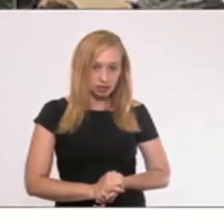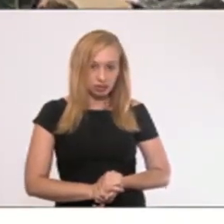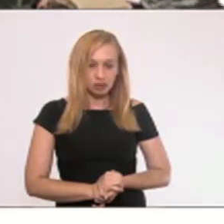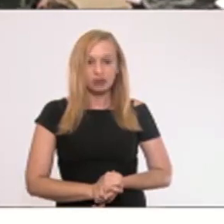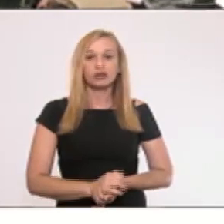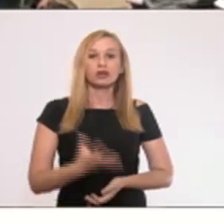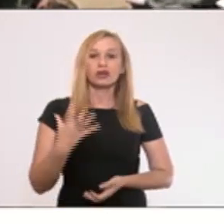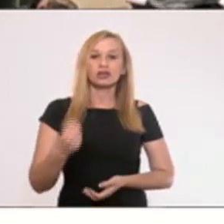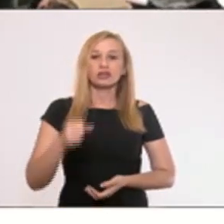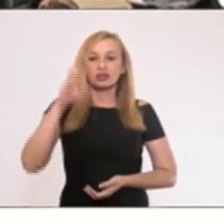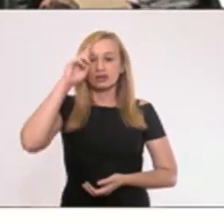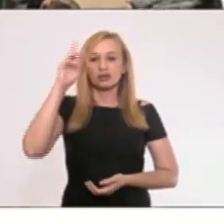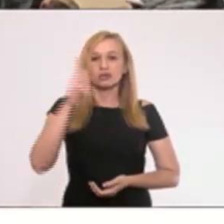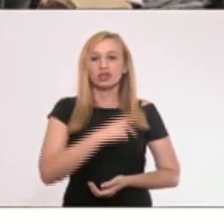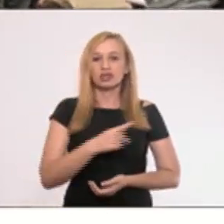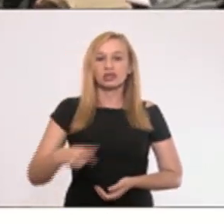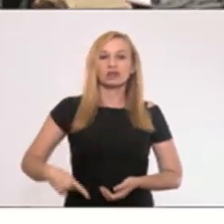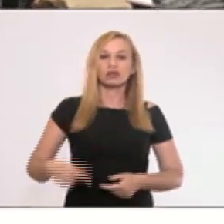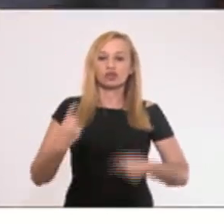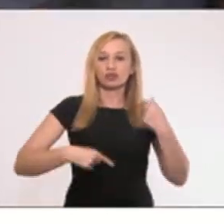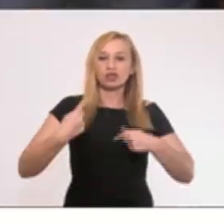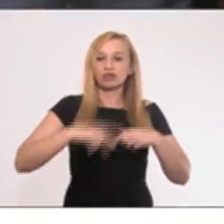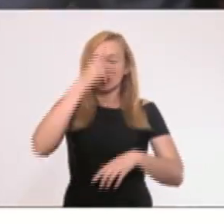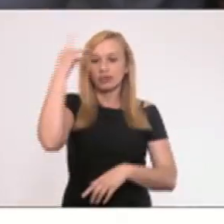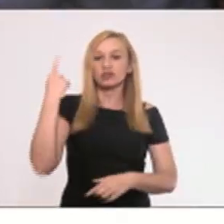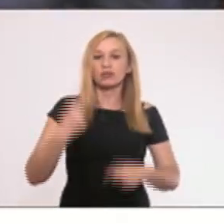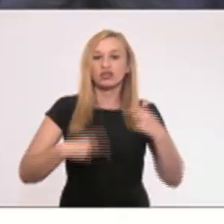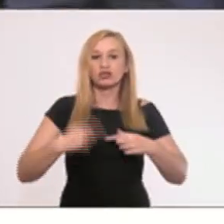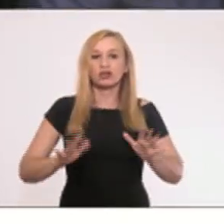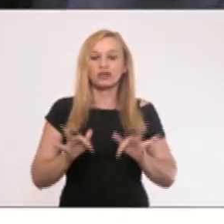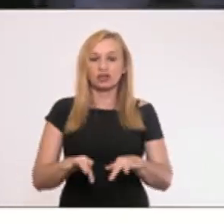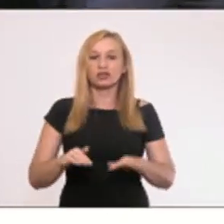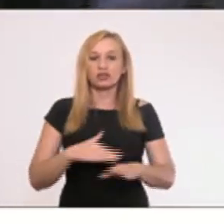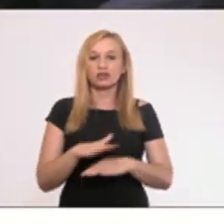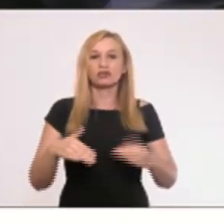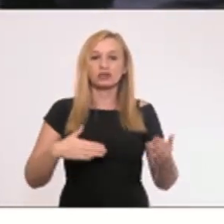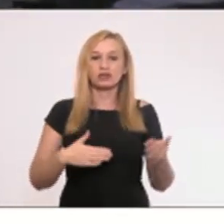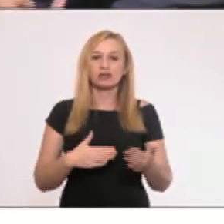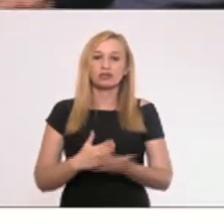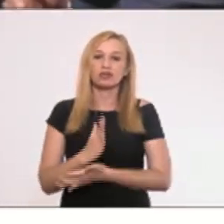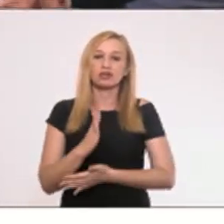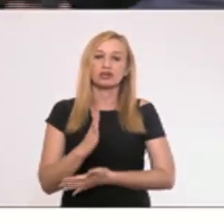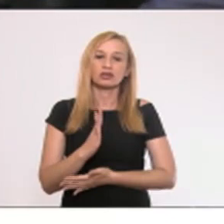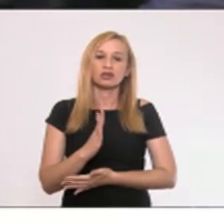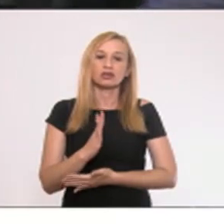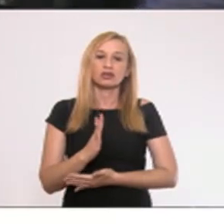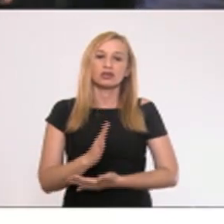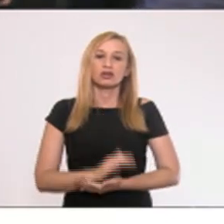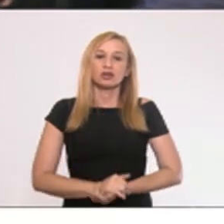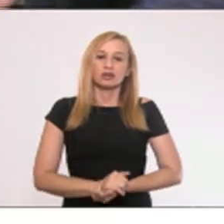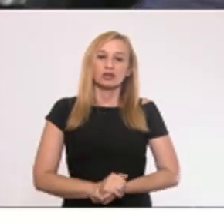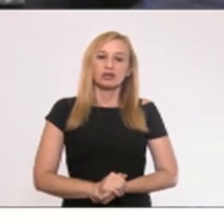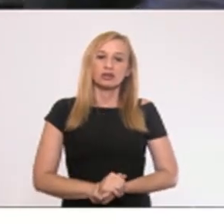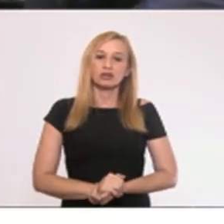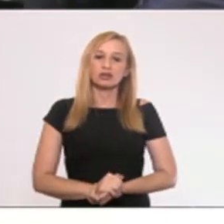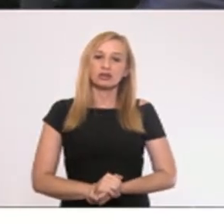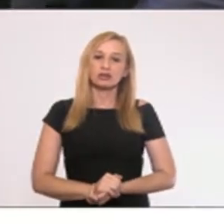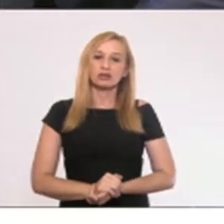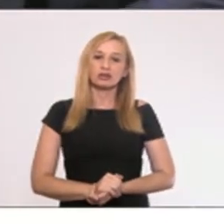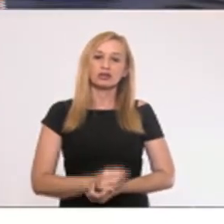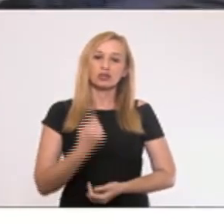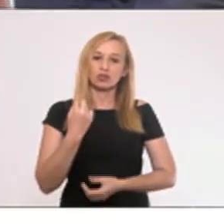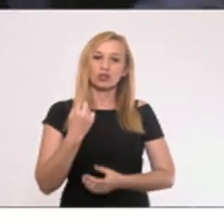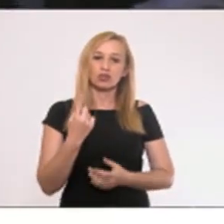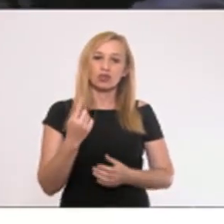Parecer favorável, senhor presidente. Os pareceres emitidos em discussão. Não havendo que querer discutir, encerrada a discussão em votação. Senhores que aprovam, a discussão aprovada. Vai a promulgação com